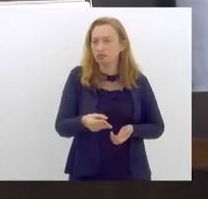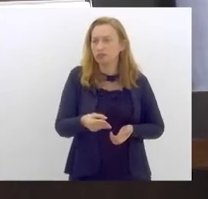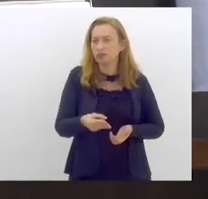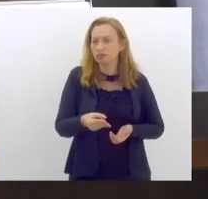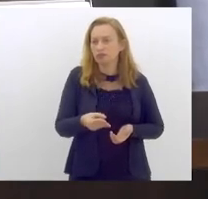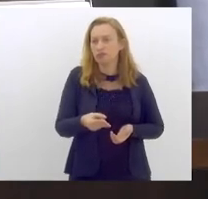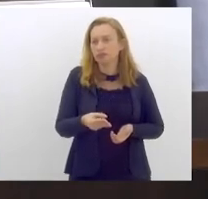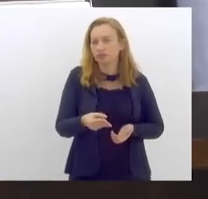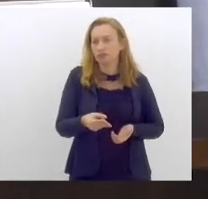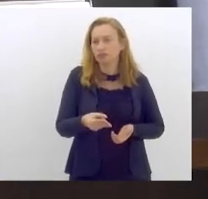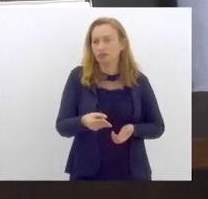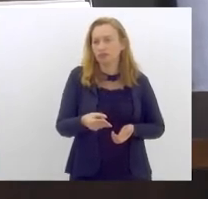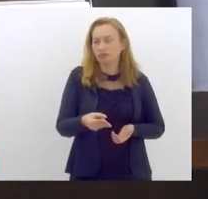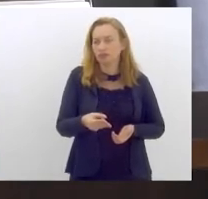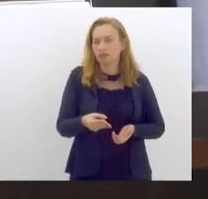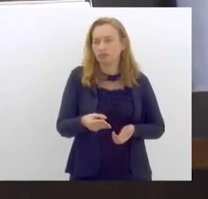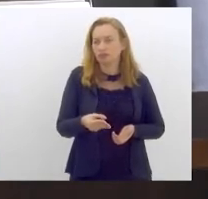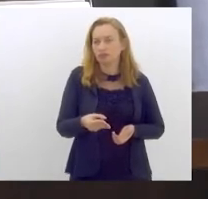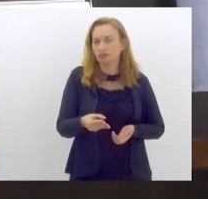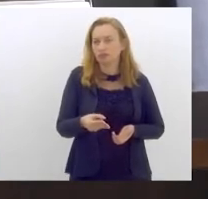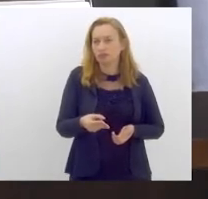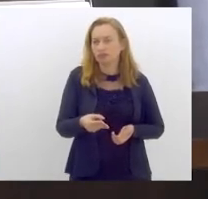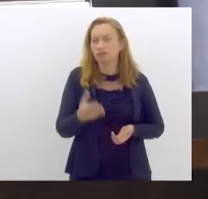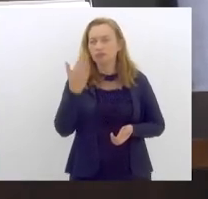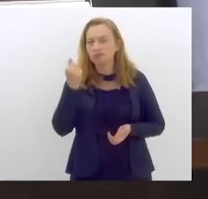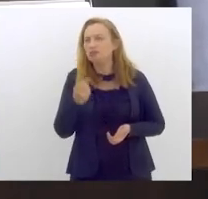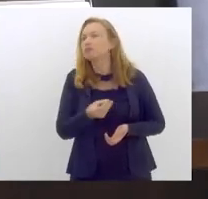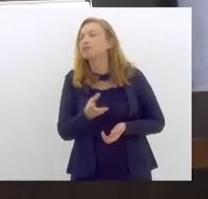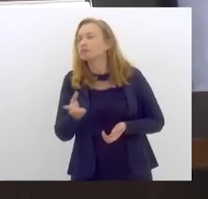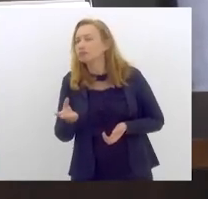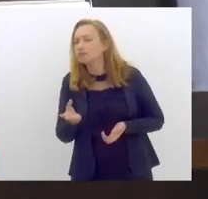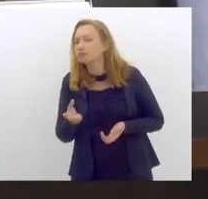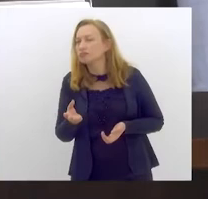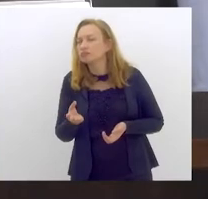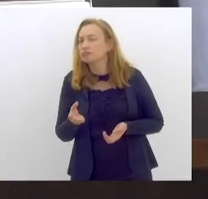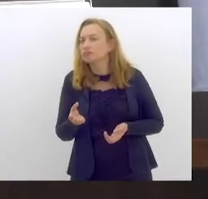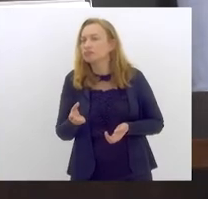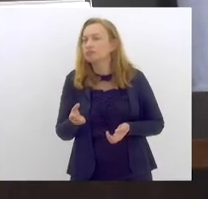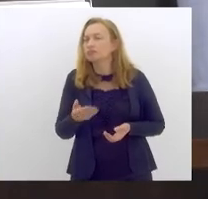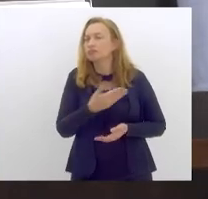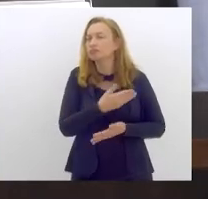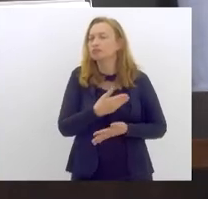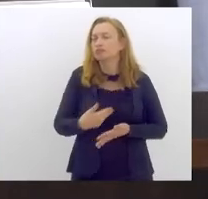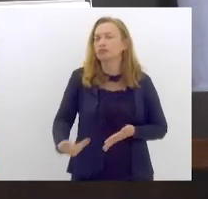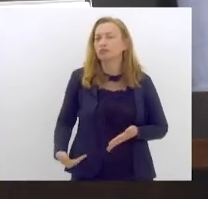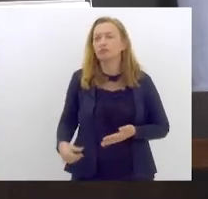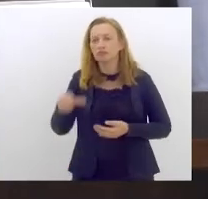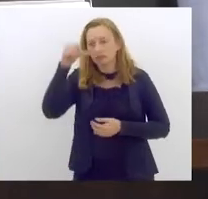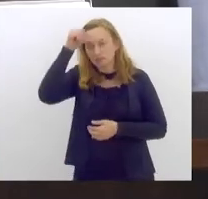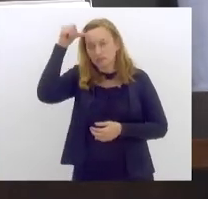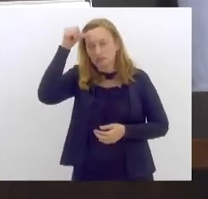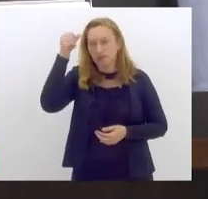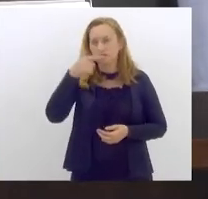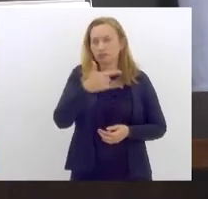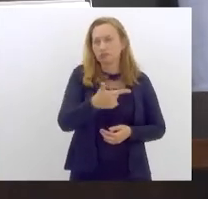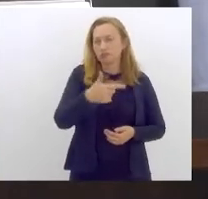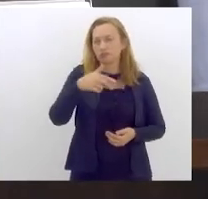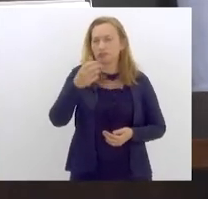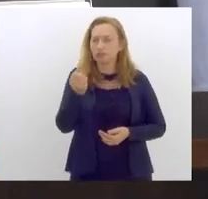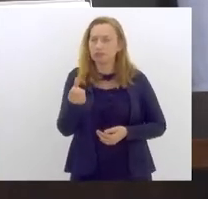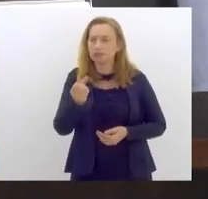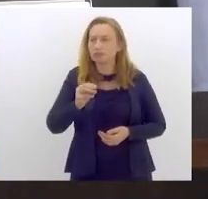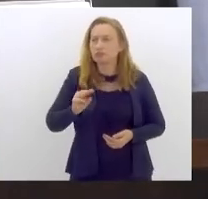recursos mas sabe quando foram empenhados pelo Governador Cláudio Castro apenas 26